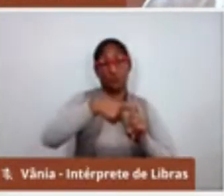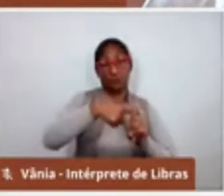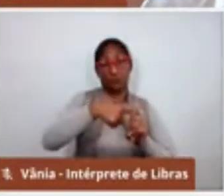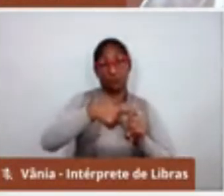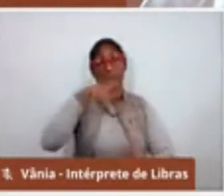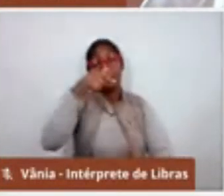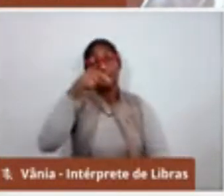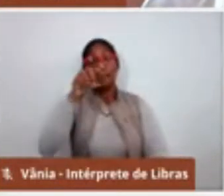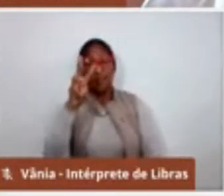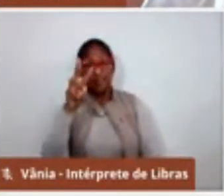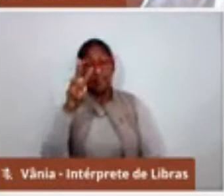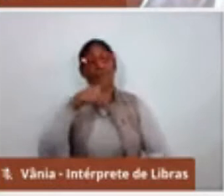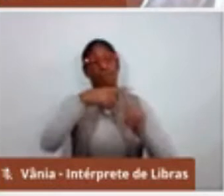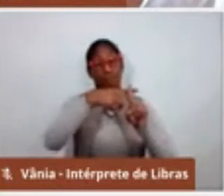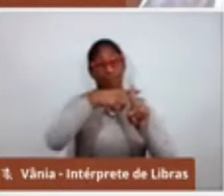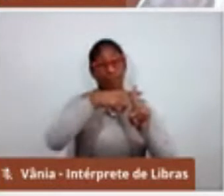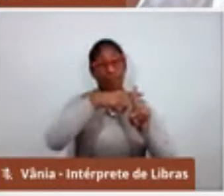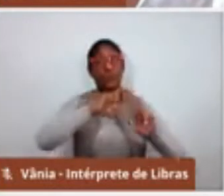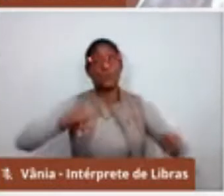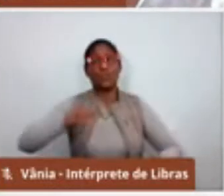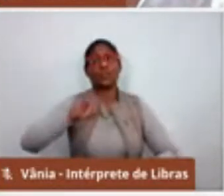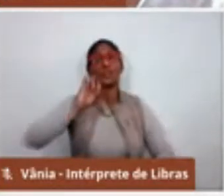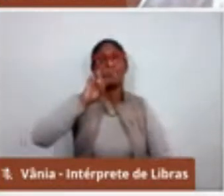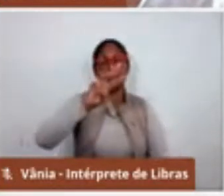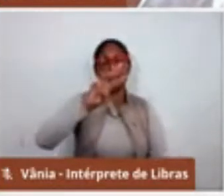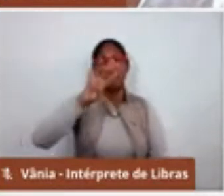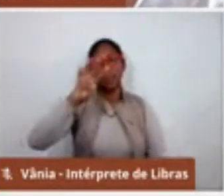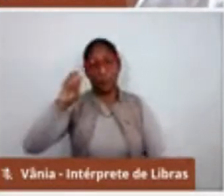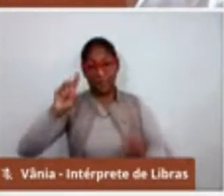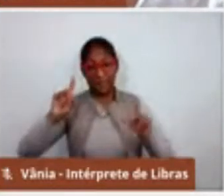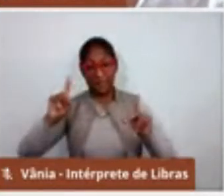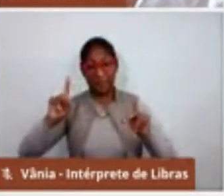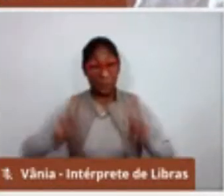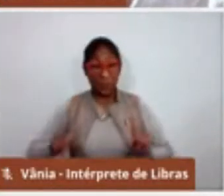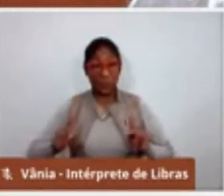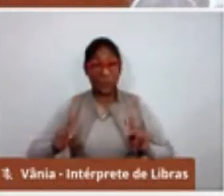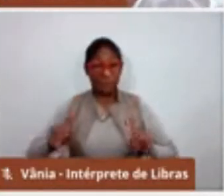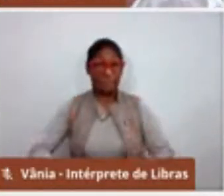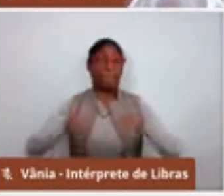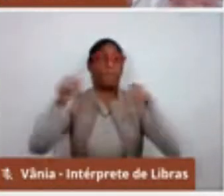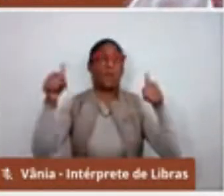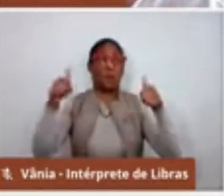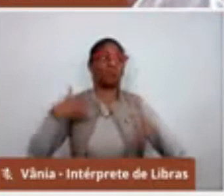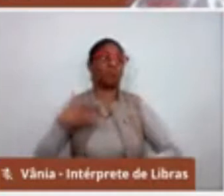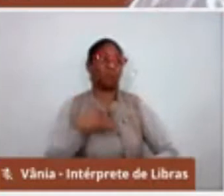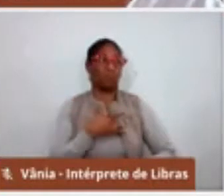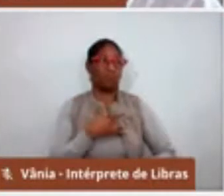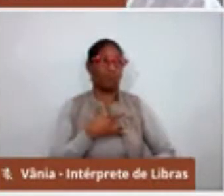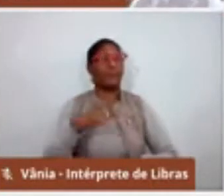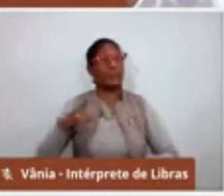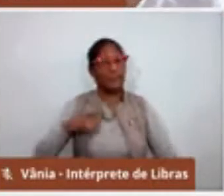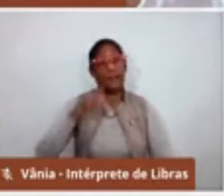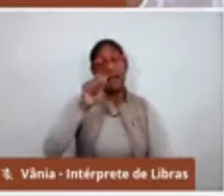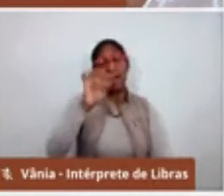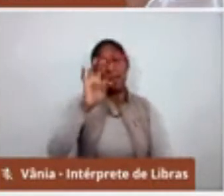73 casos ativos para 390 casos já recuperados. É o melhor indicador entre ativos e